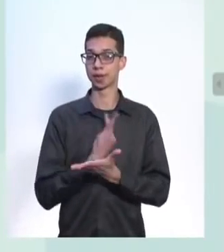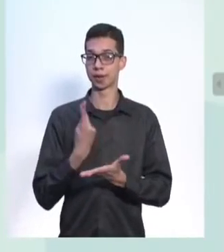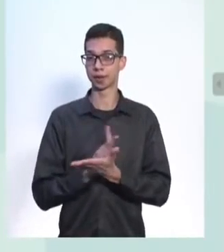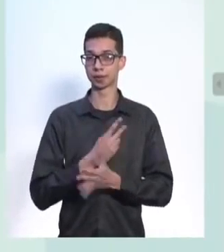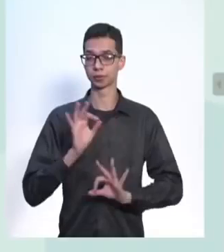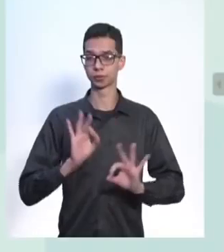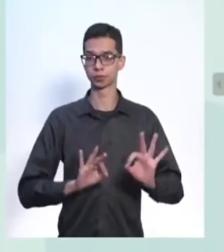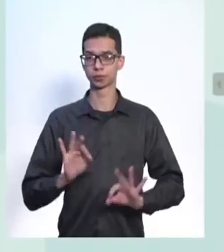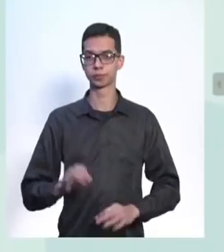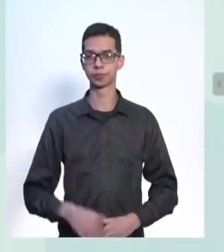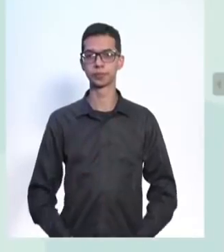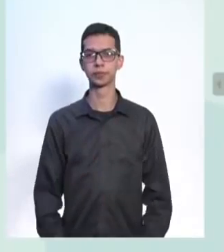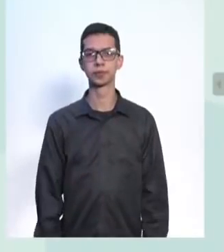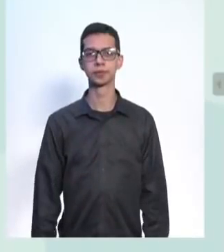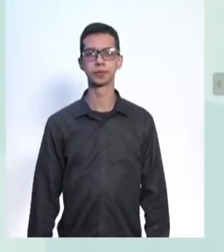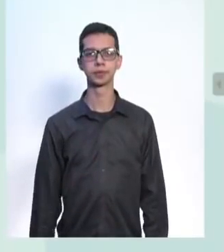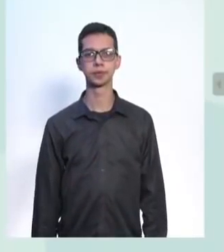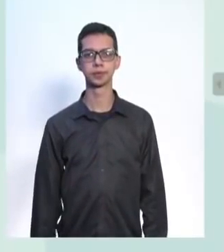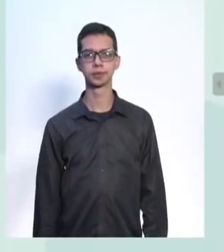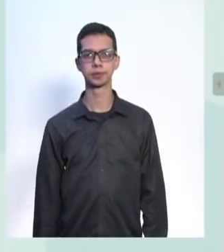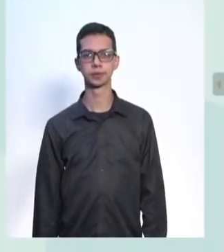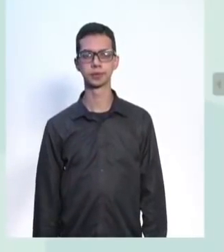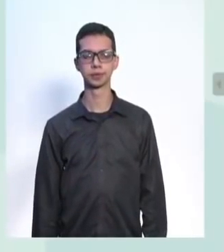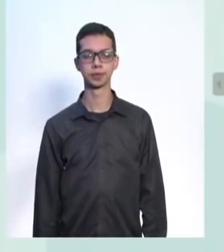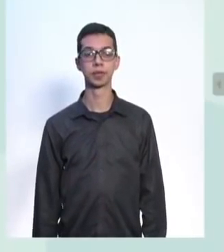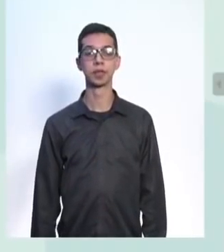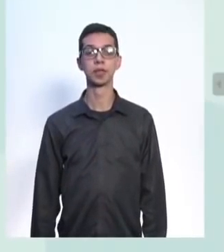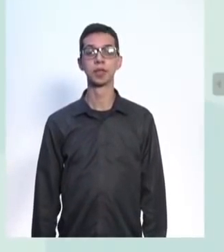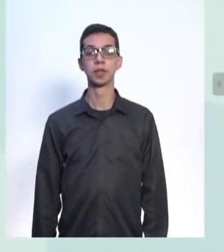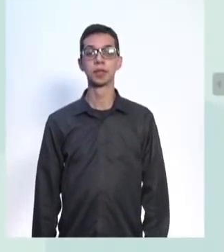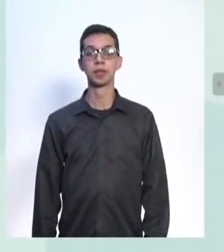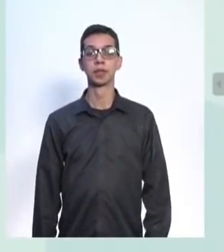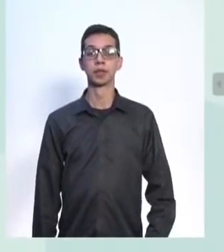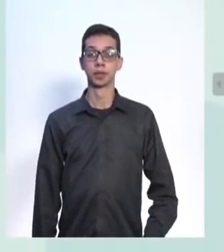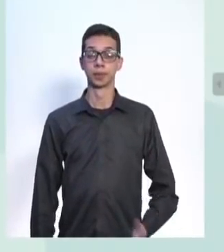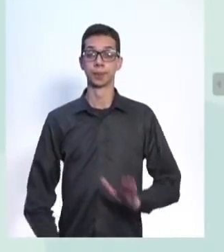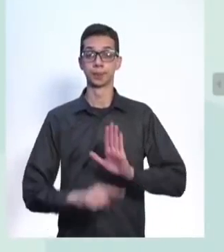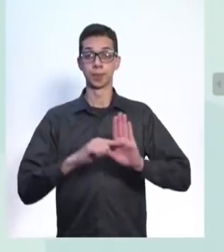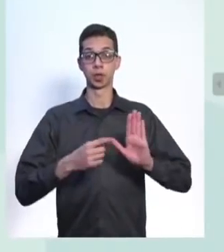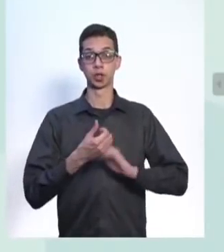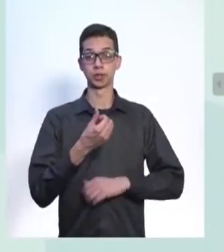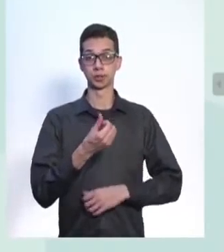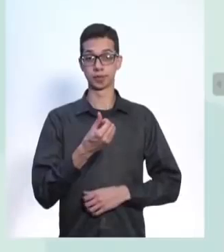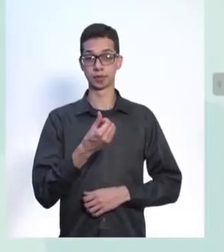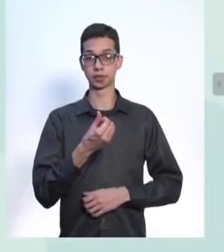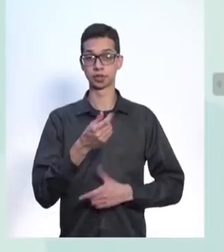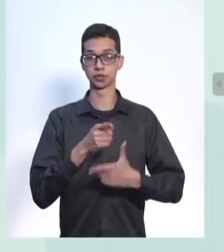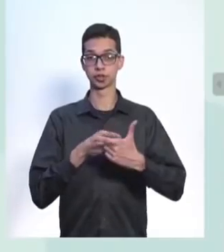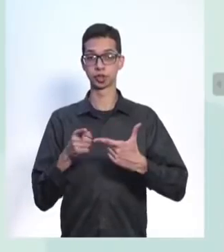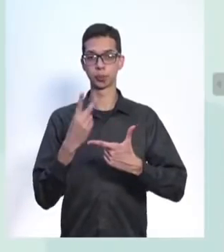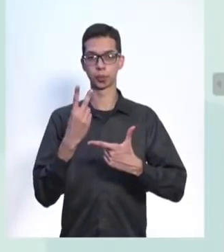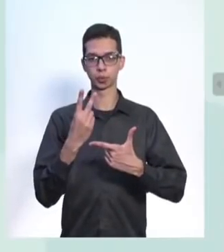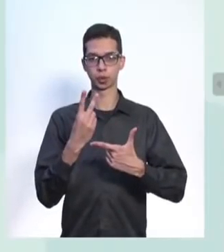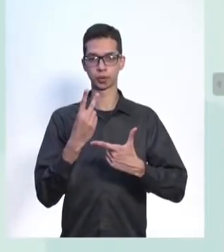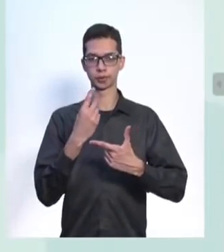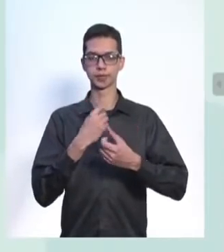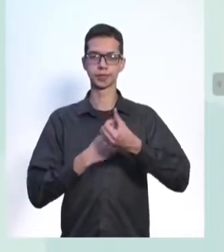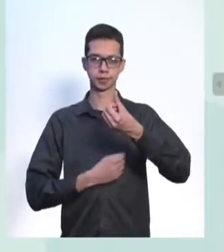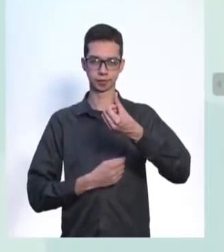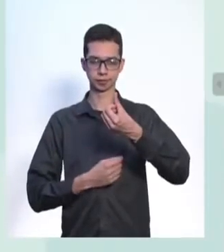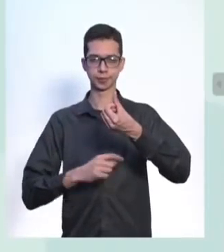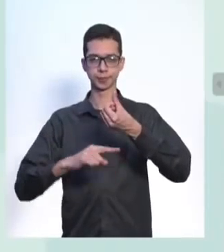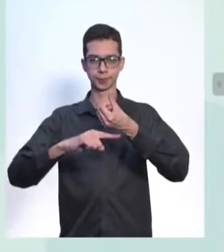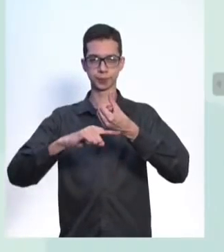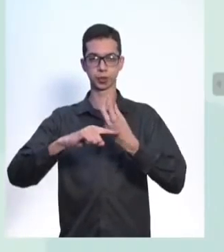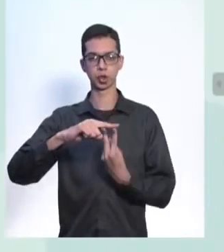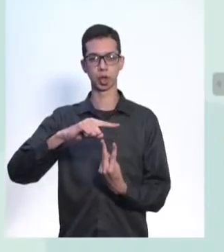errado. Menos 6 dividido por 2, mais com menos dá menos 3. Então, o